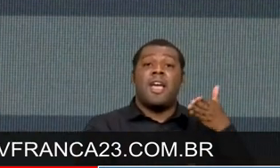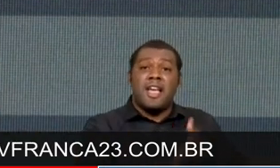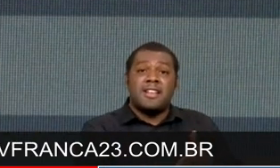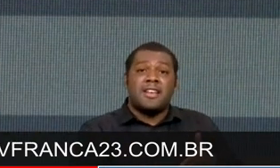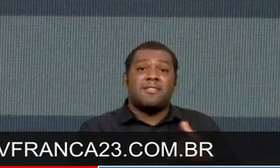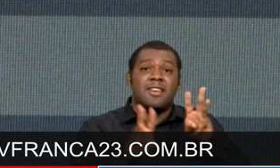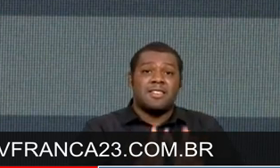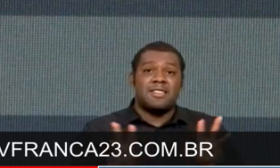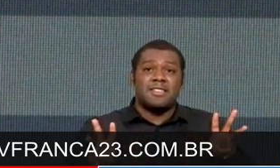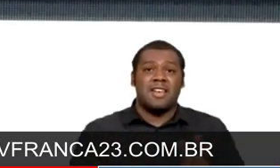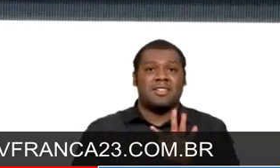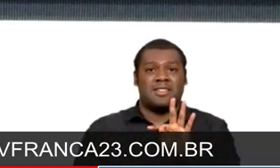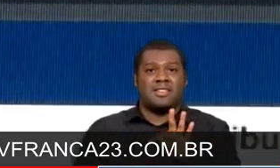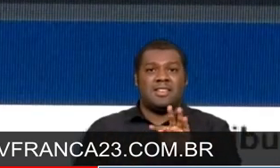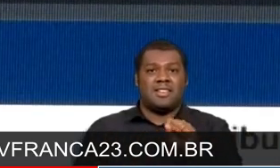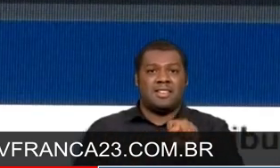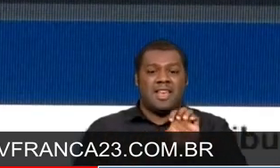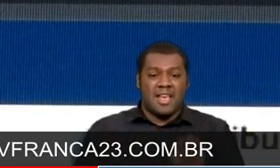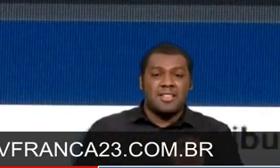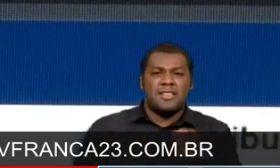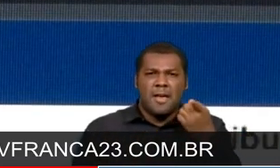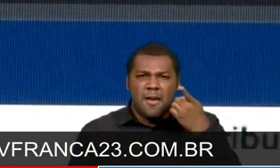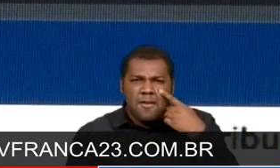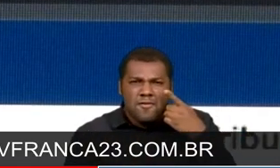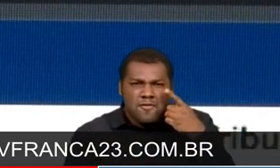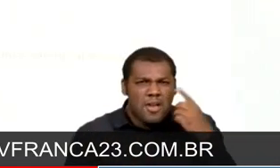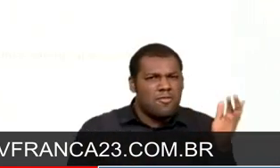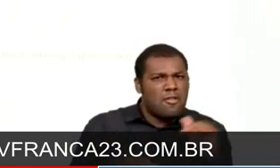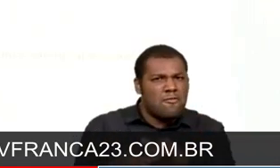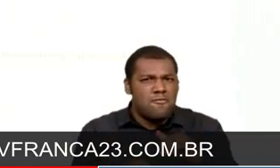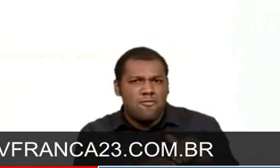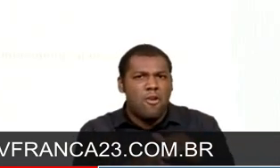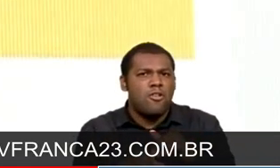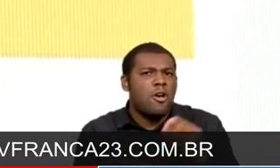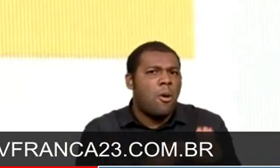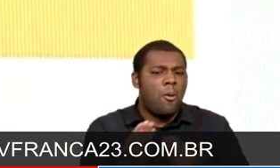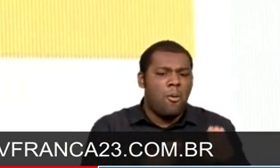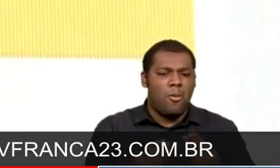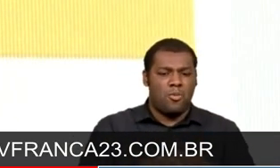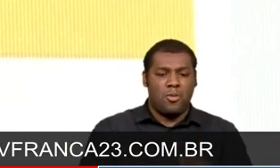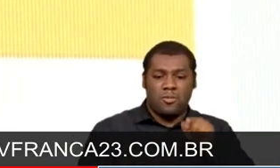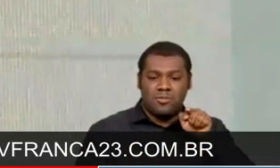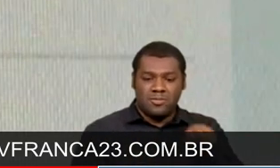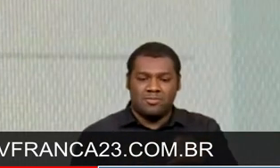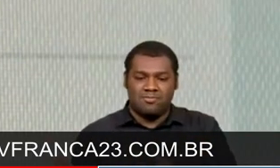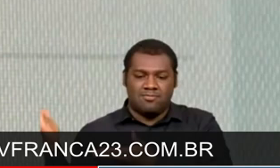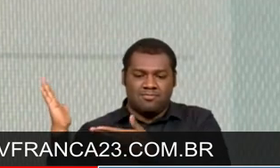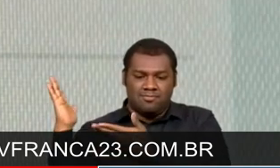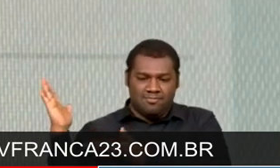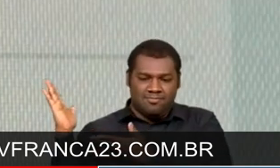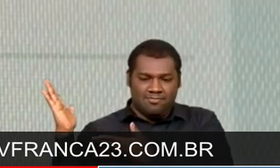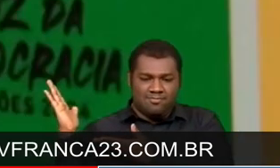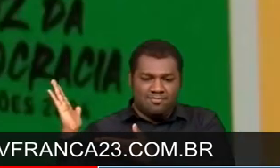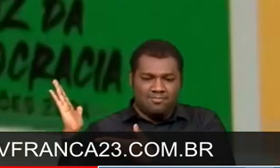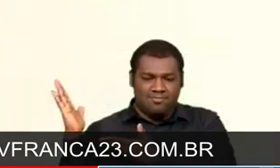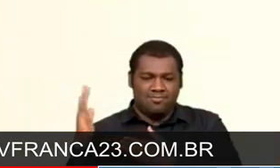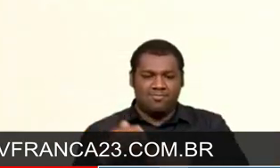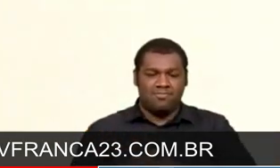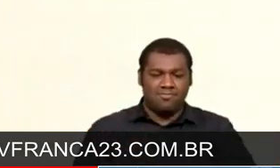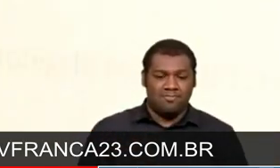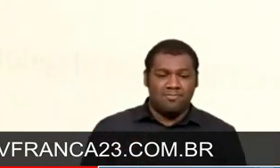do TSE para consultar a sua situação. Basta clicar no botão Situação Eleitoral